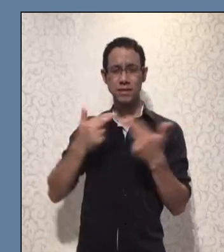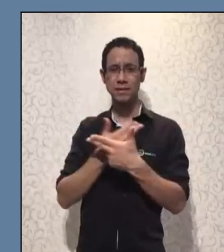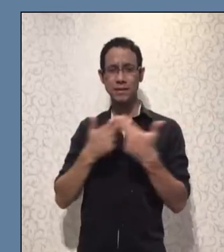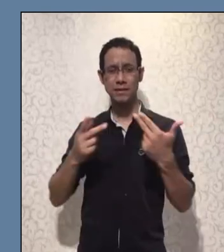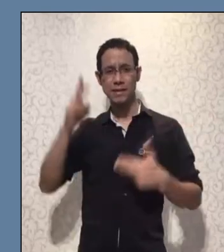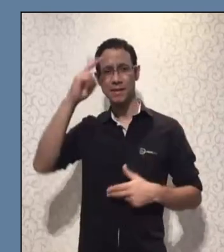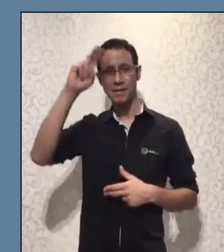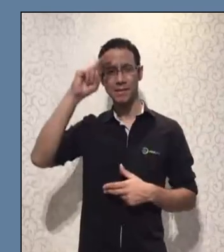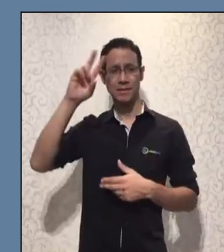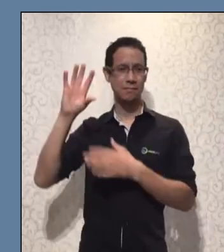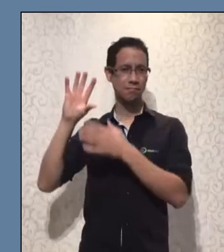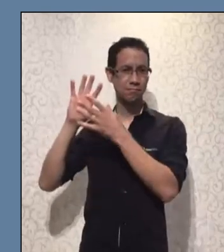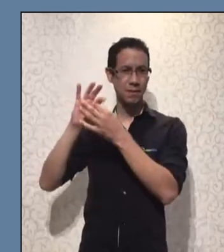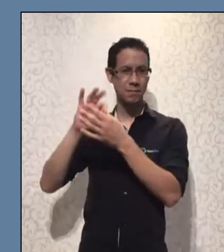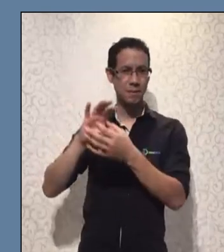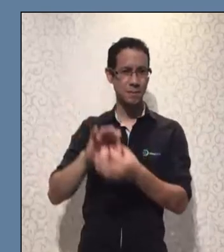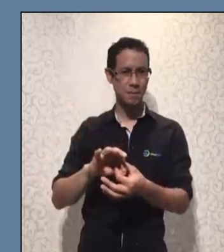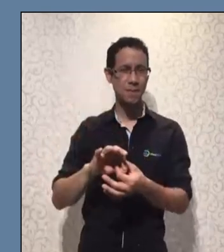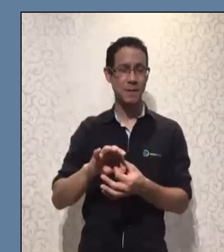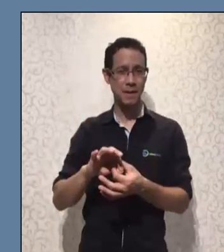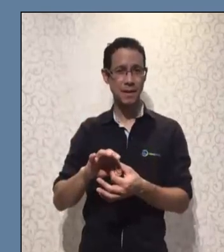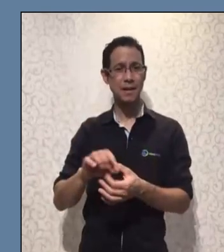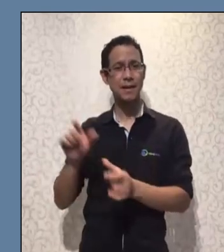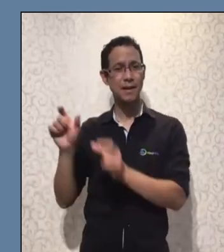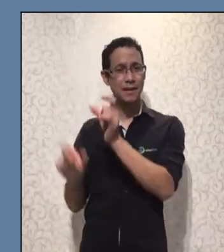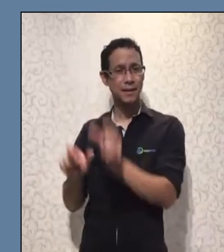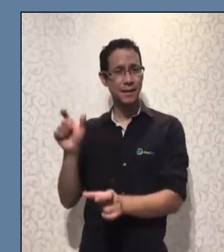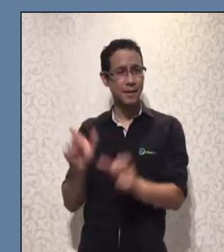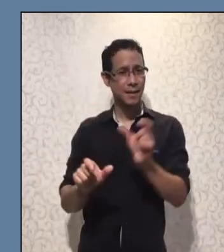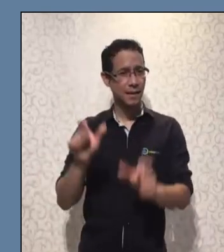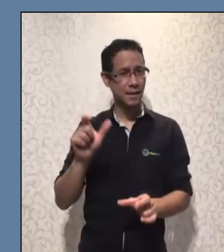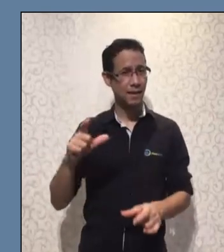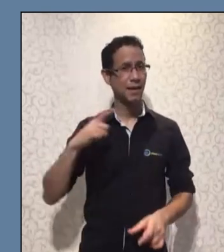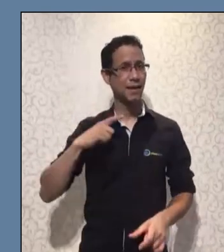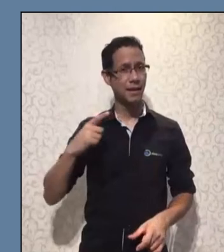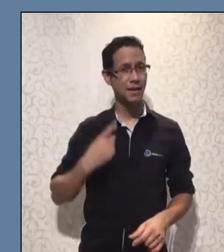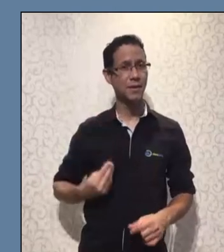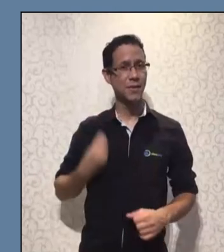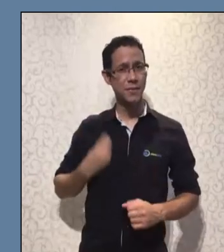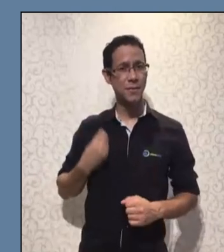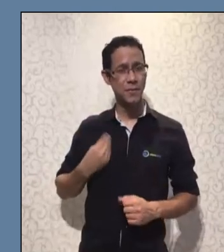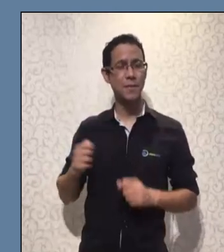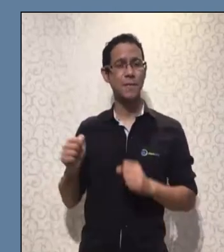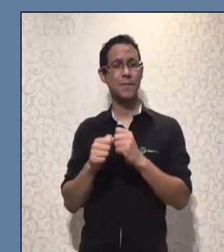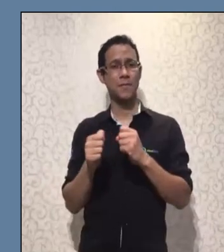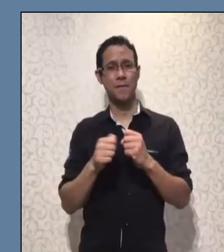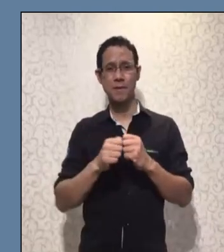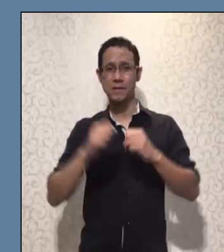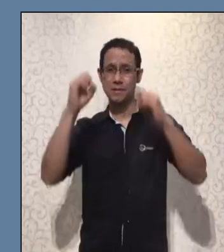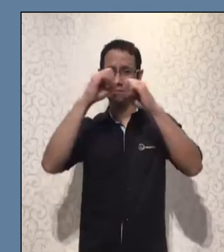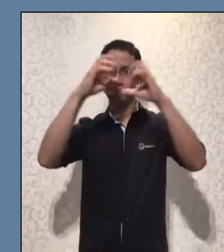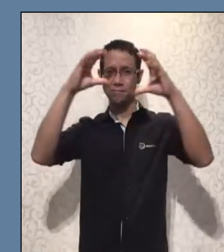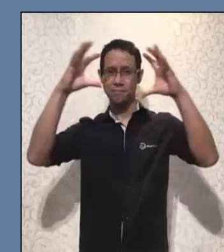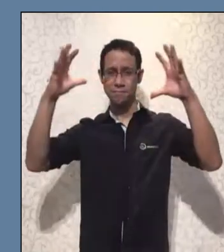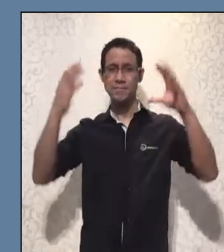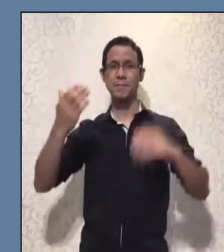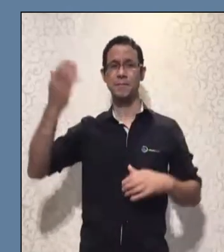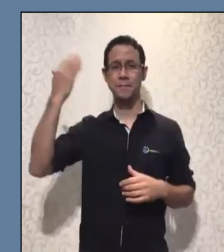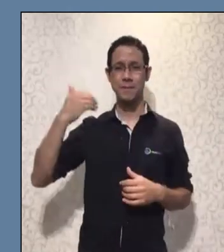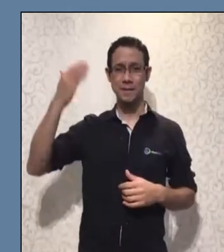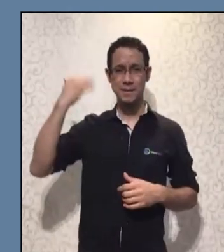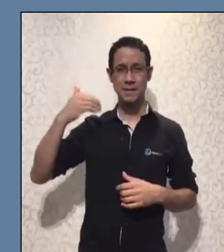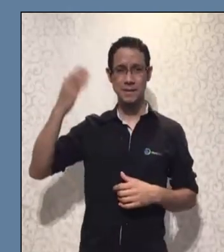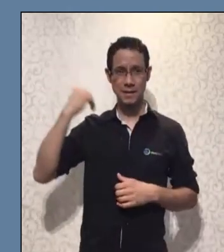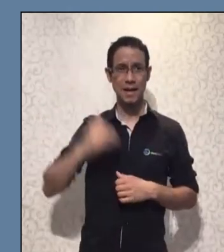que estavam nesse circuito e, portanto, nessa produção desse imaginário sobre o passado, né, alimentado